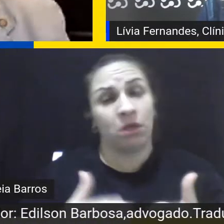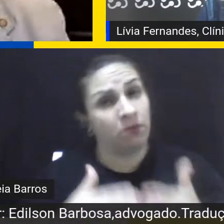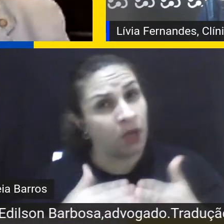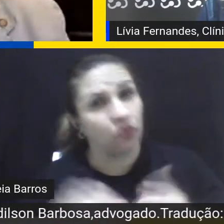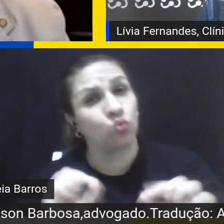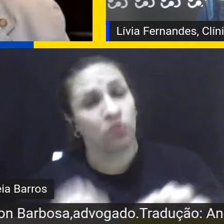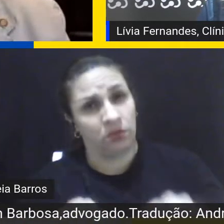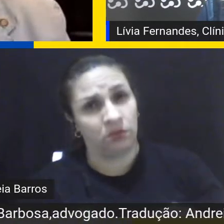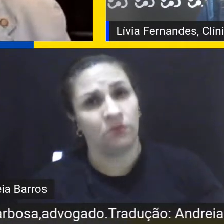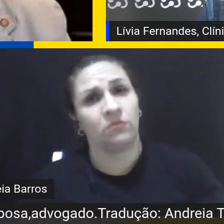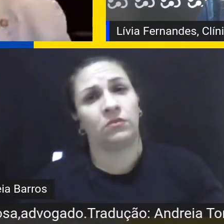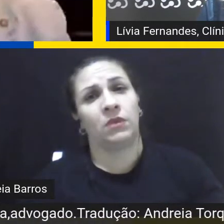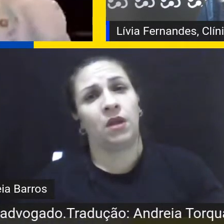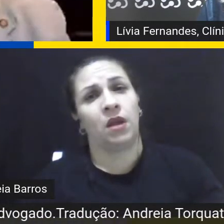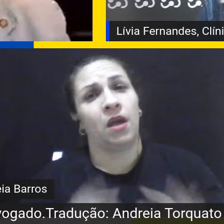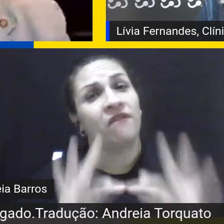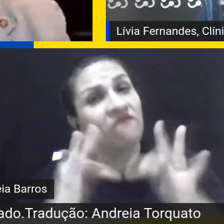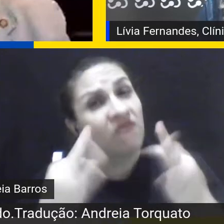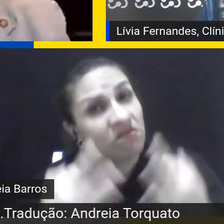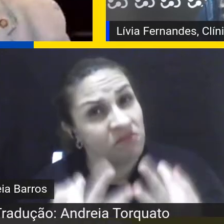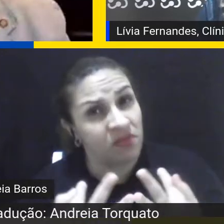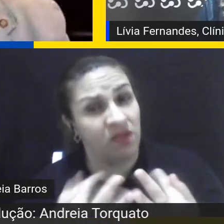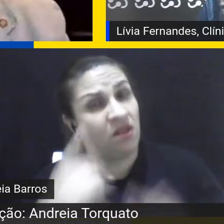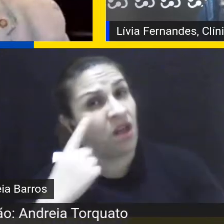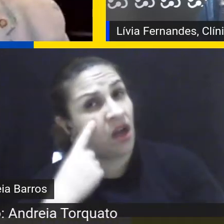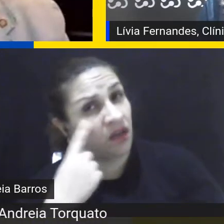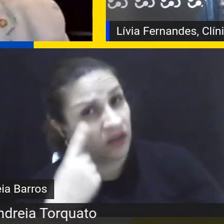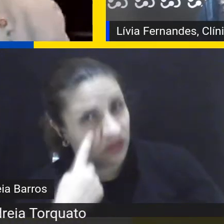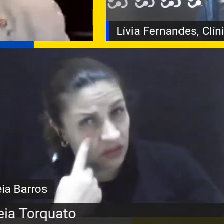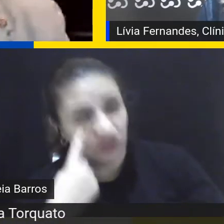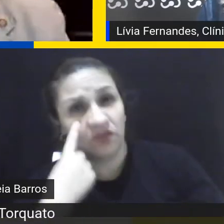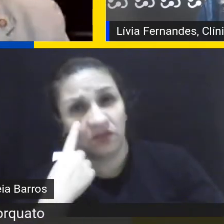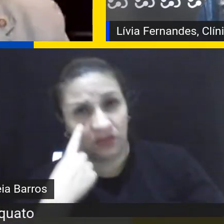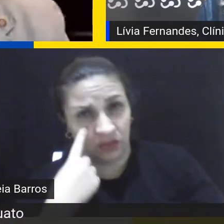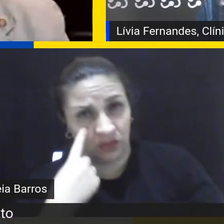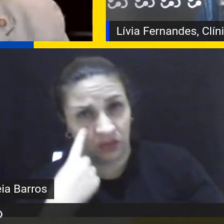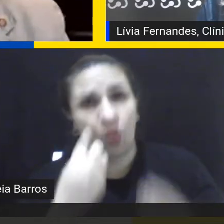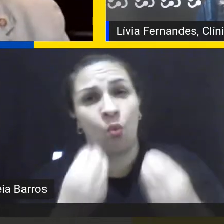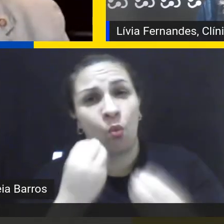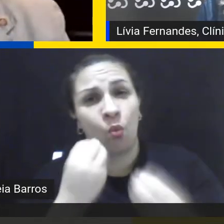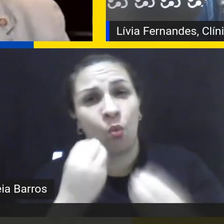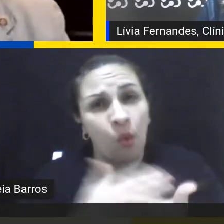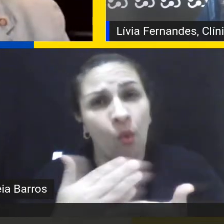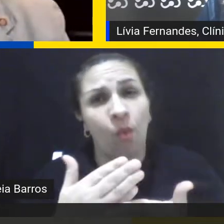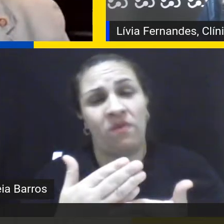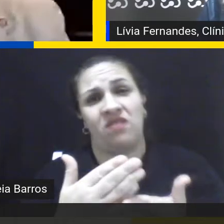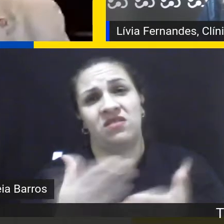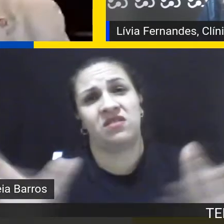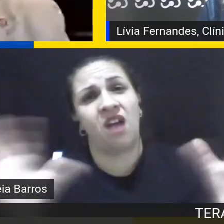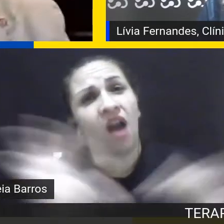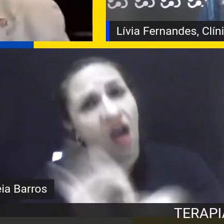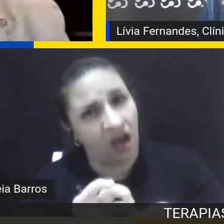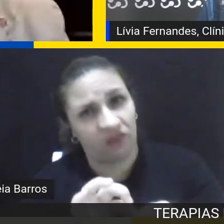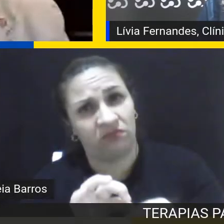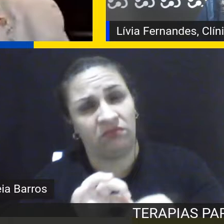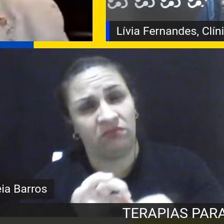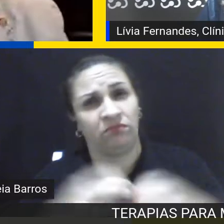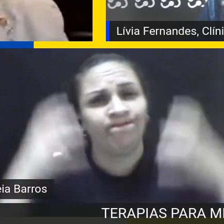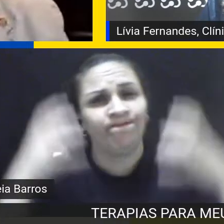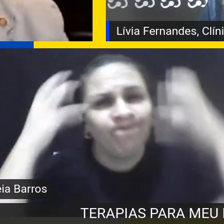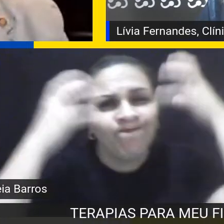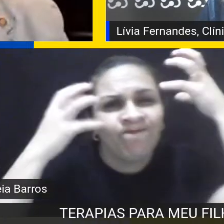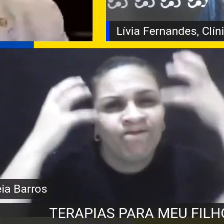pais tenham muita atenção como começar essa integração sensorial. Ela tem que ser muito